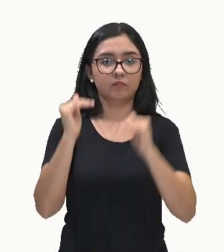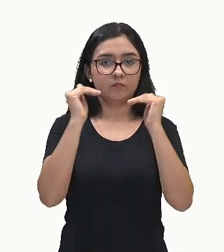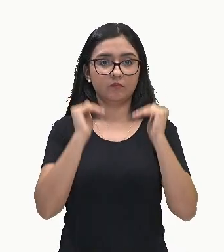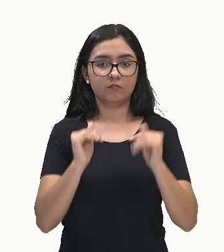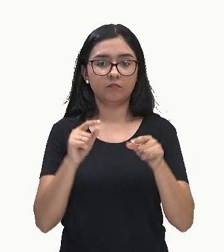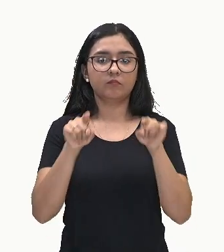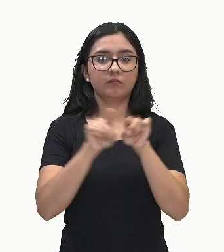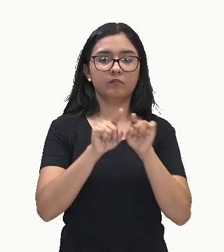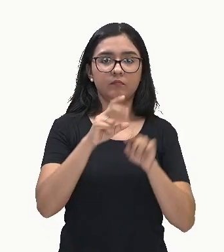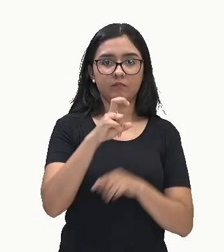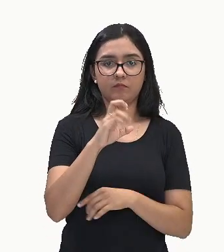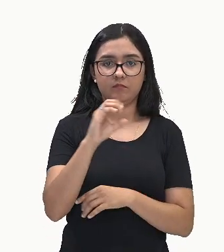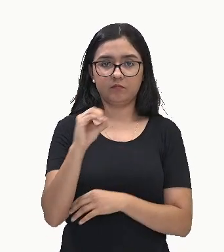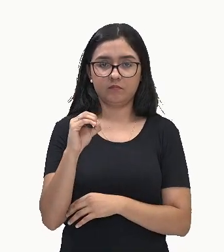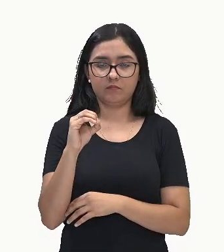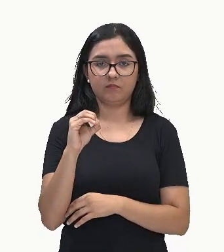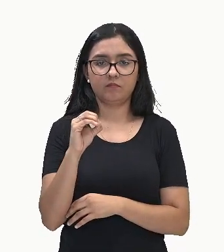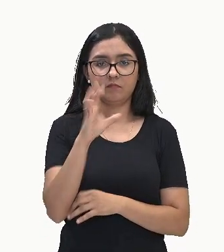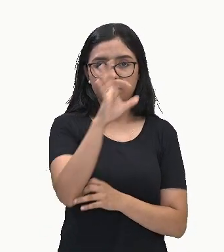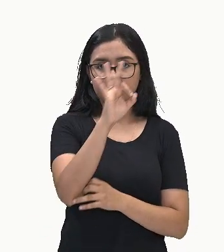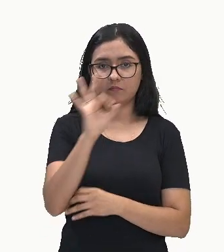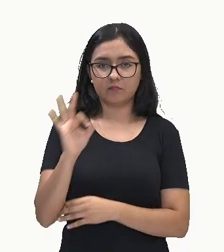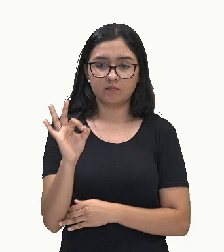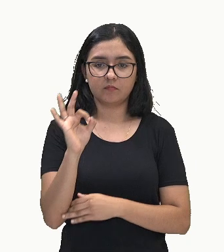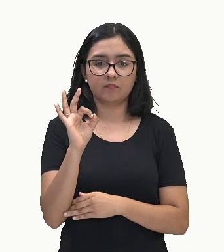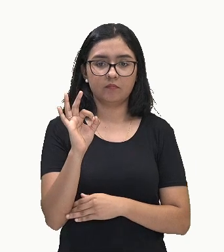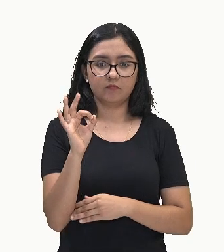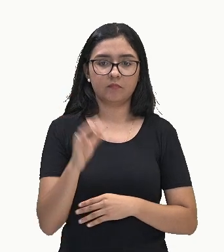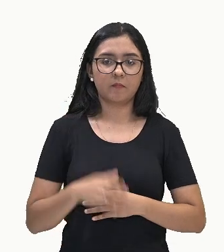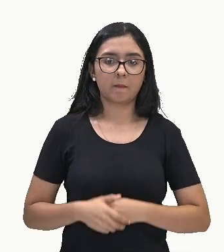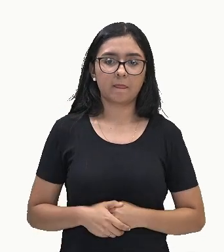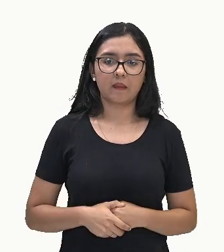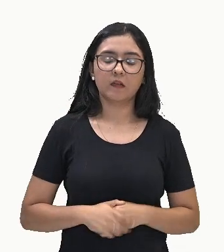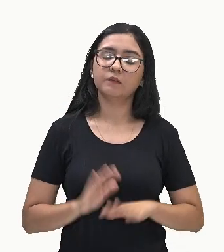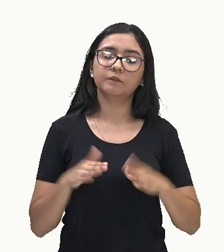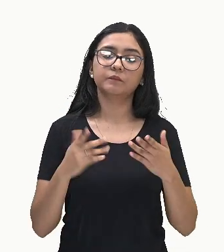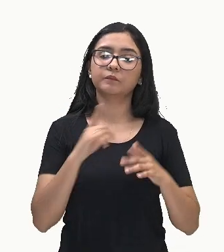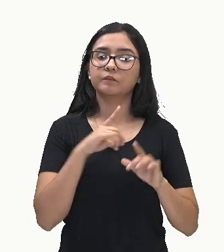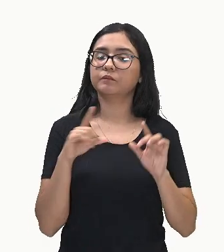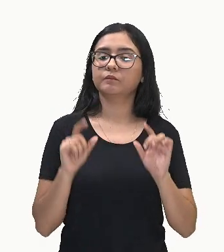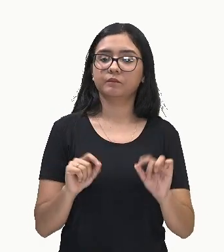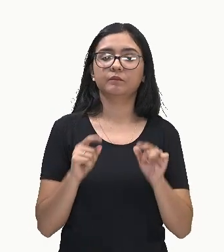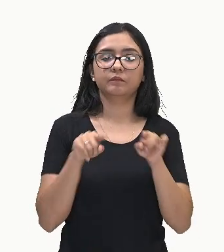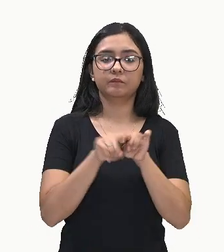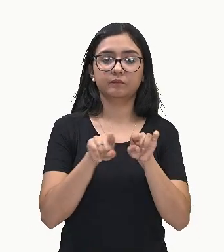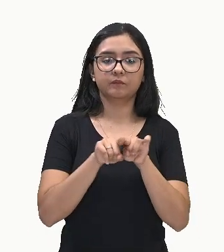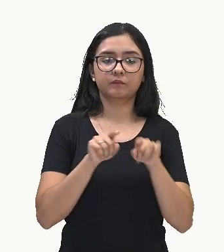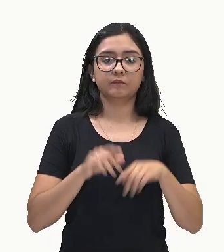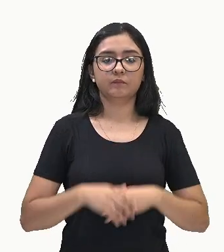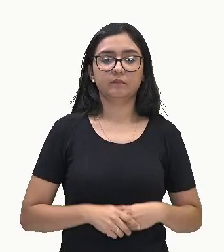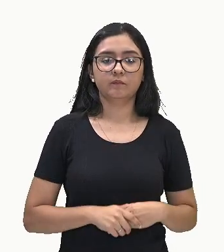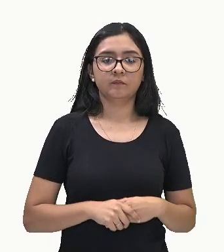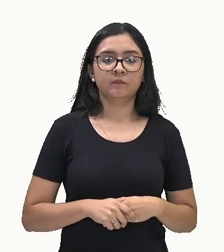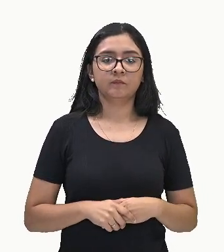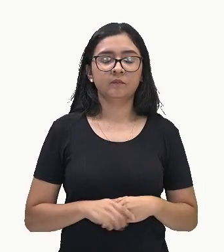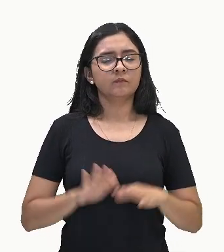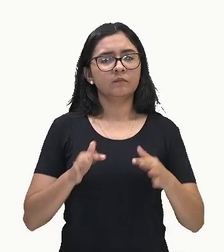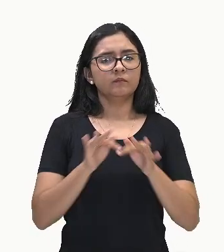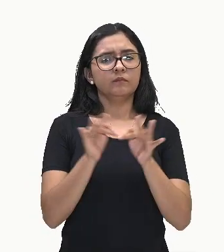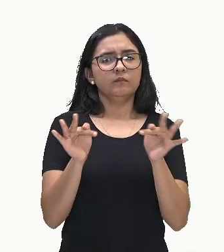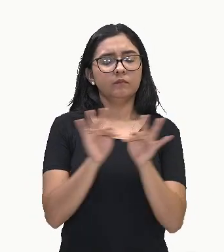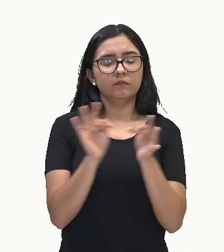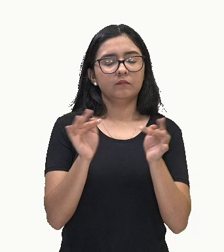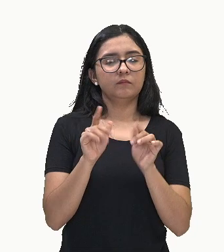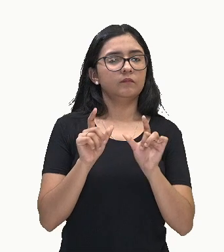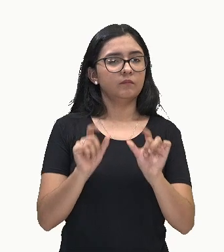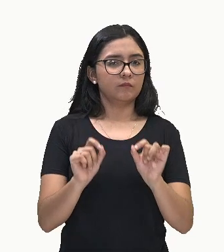termos acima dela aí nós temos aqui é muito cômodo é simples né Nós